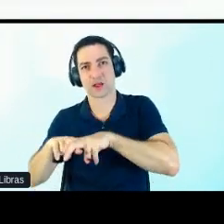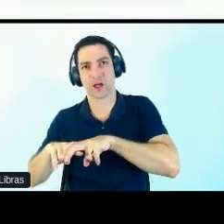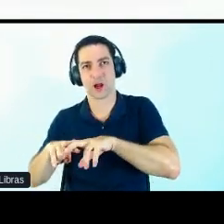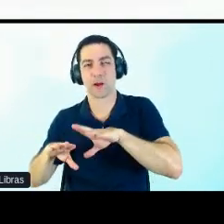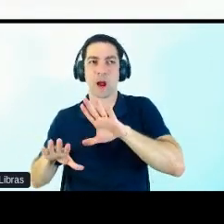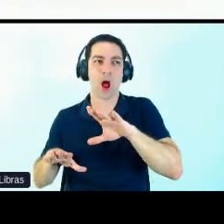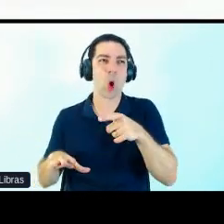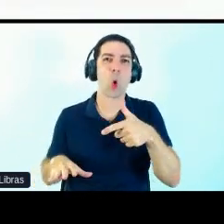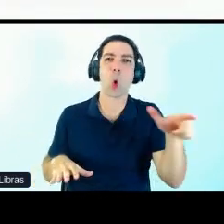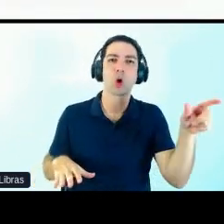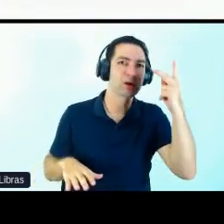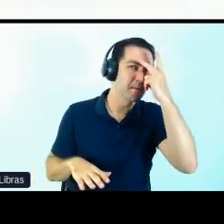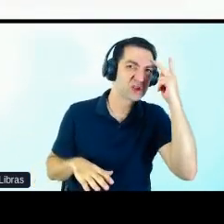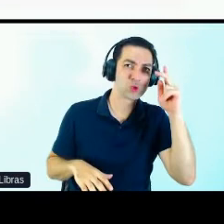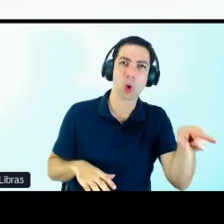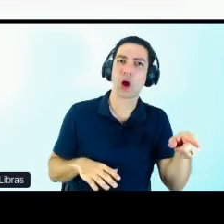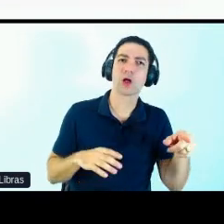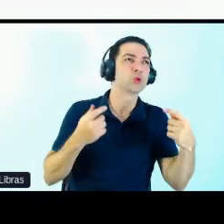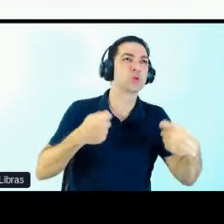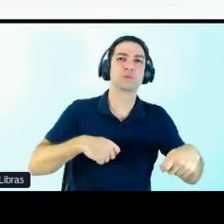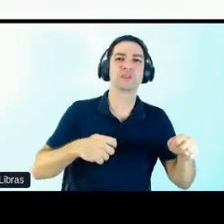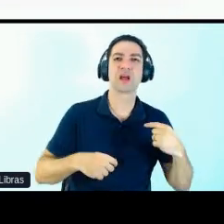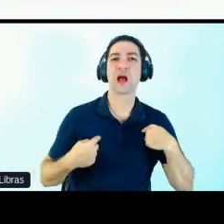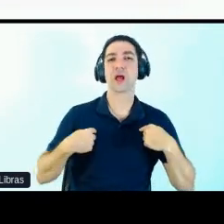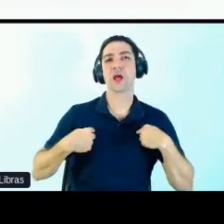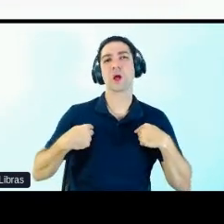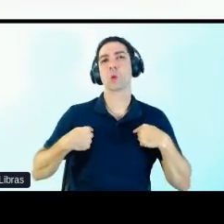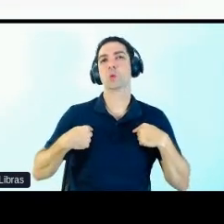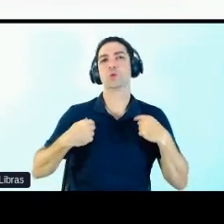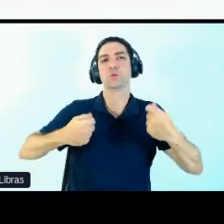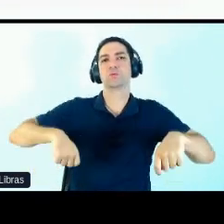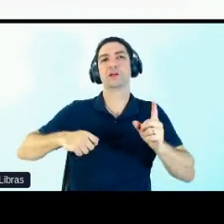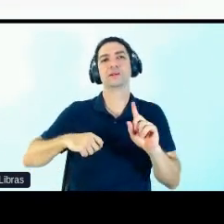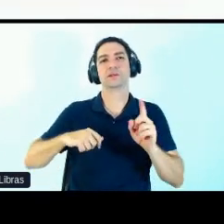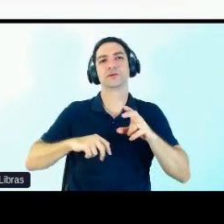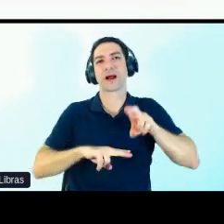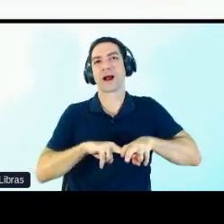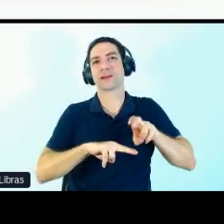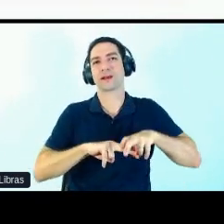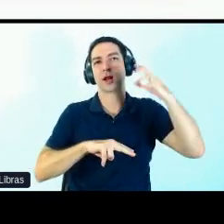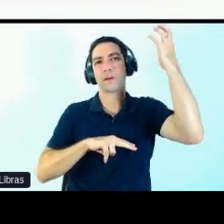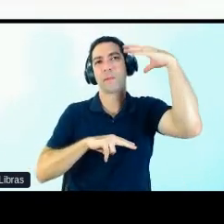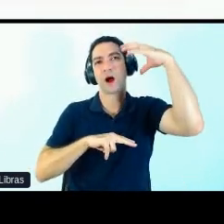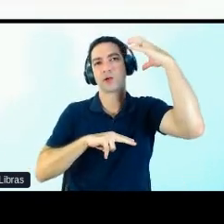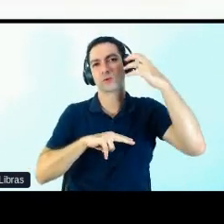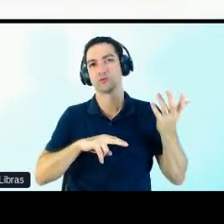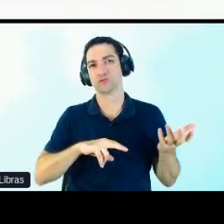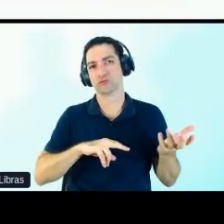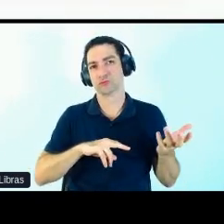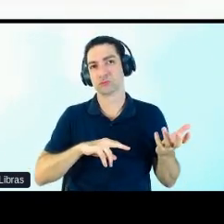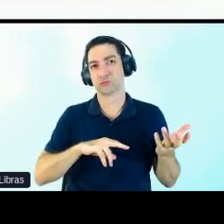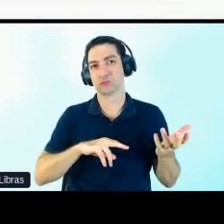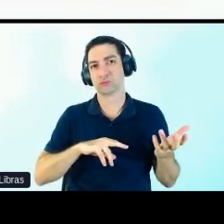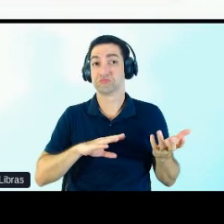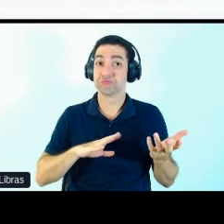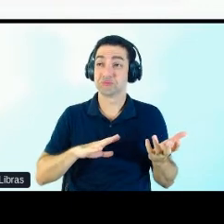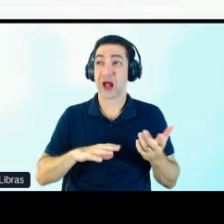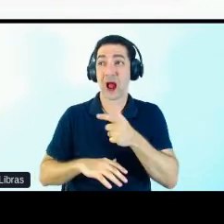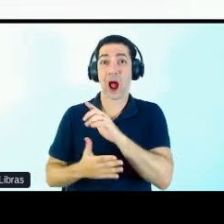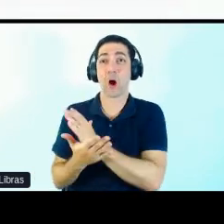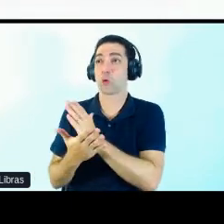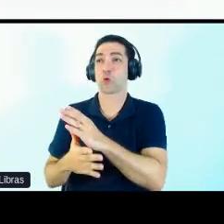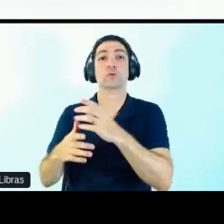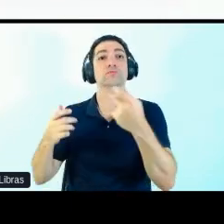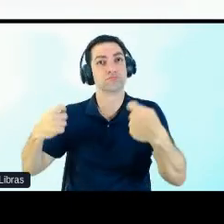uma cadeira de banho, eu não consigo tomar banho. Tanto que muitos colegas aí, às vezes eles levam